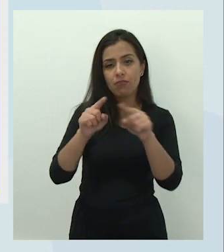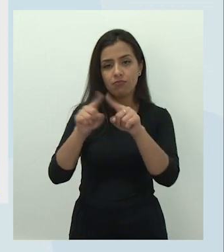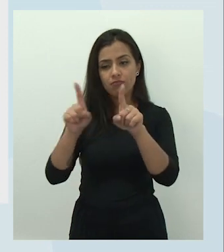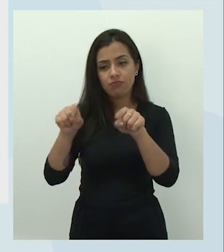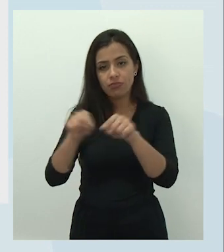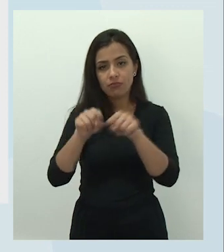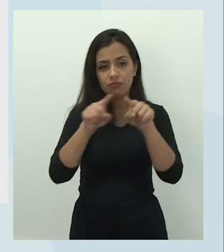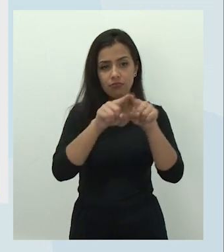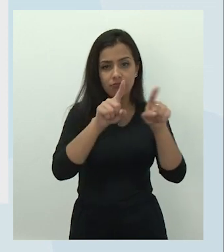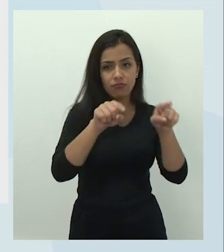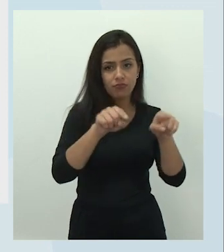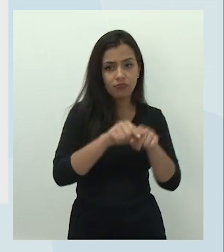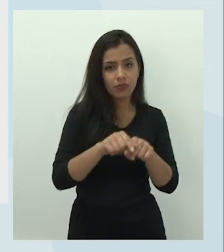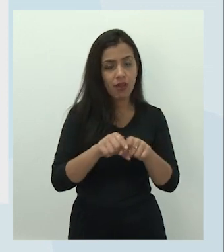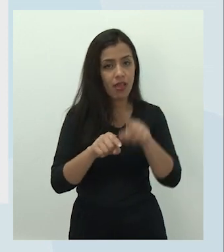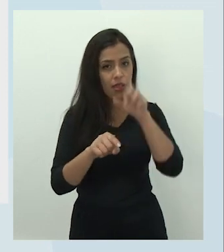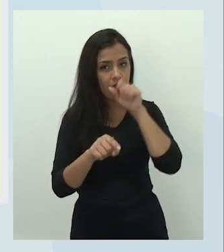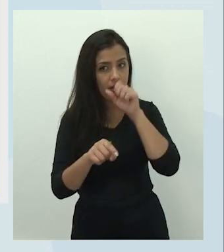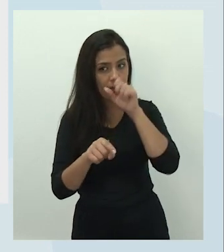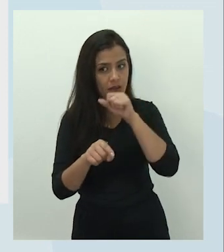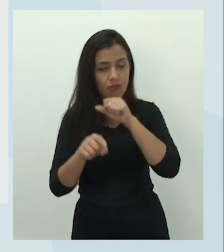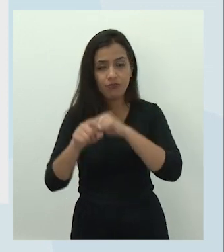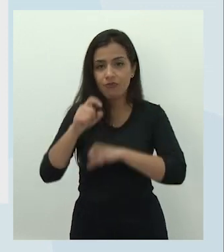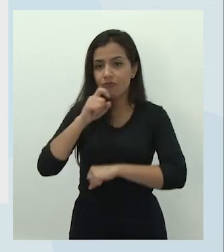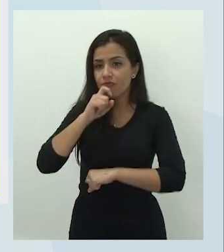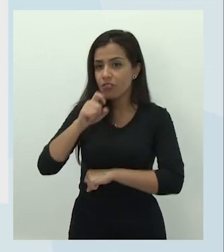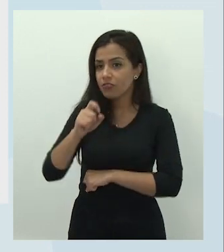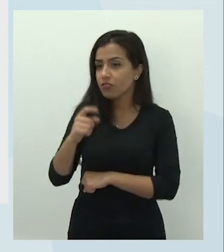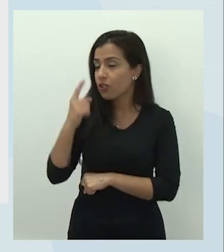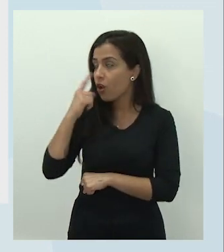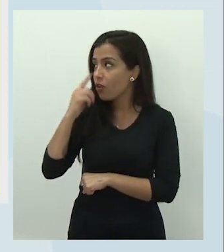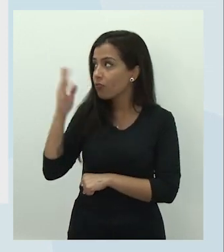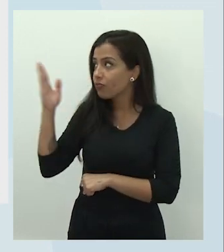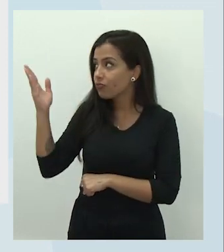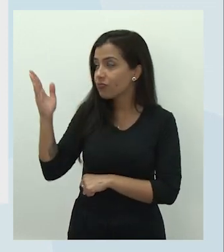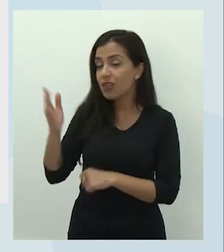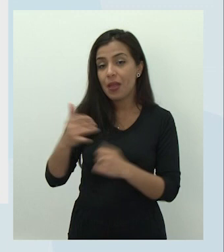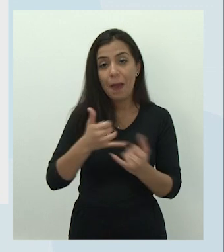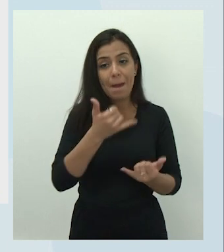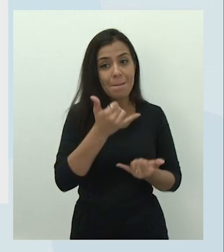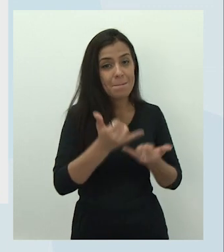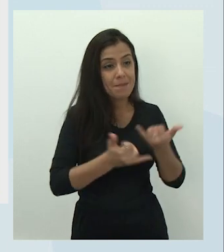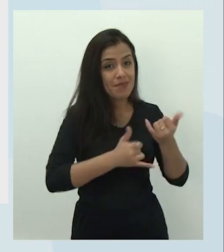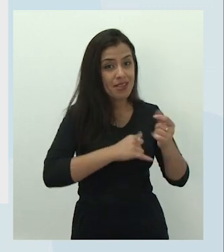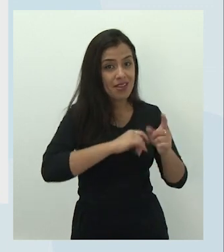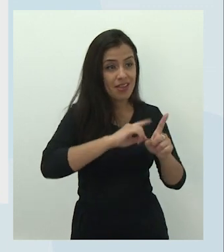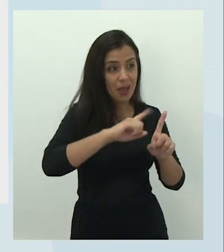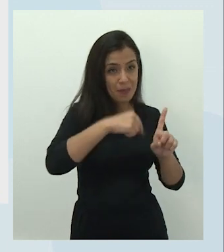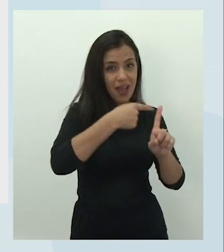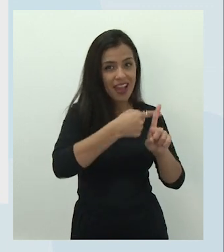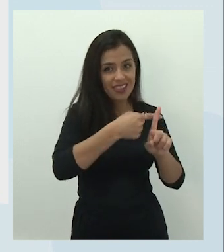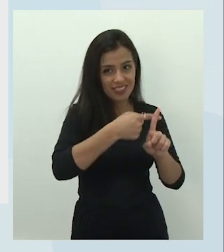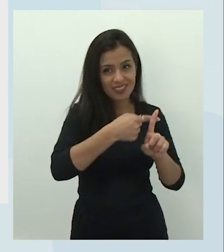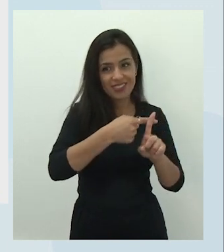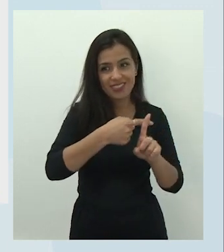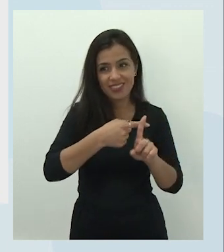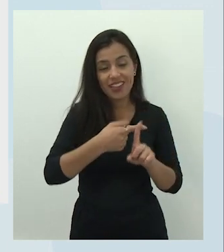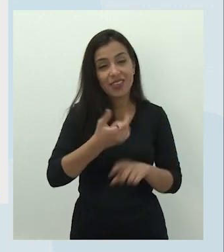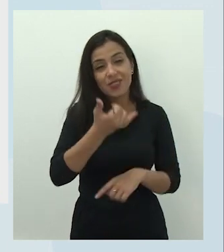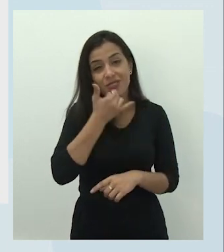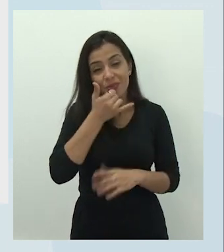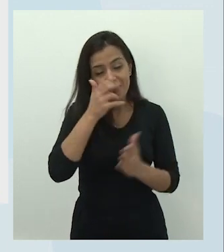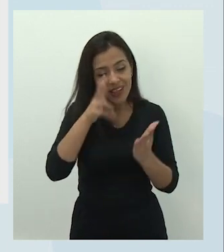abaixo. Então, tem brinque mais, brincar... Opa, desculpa, gente, tá difícil até para eu